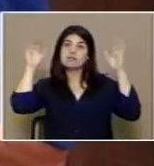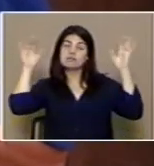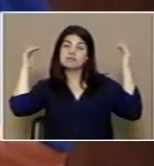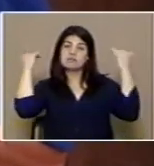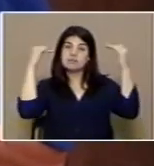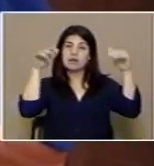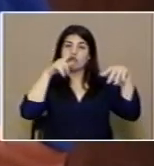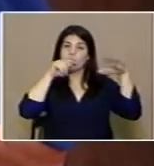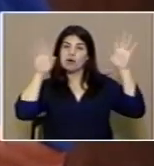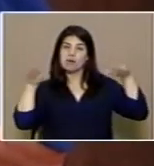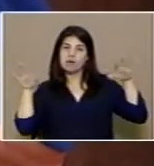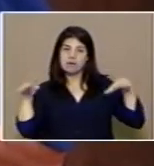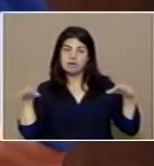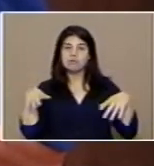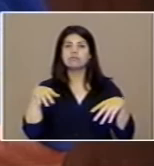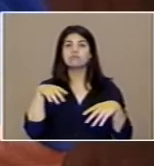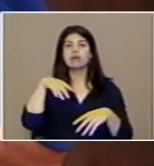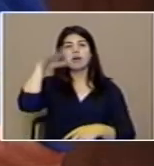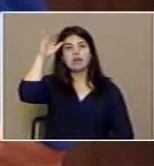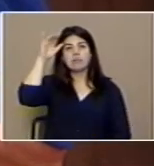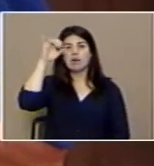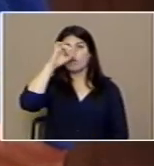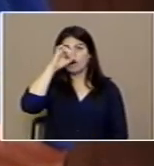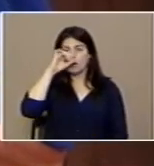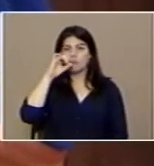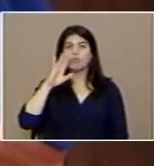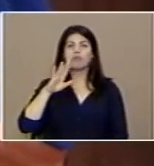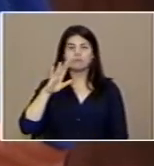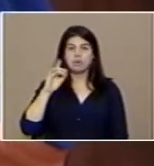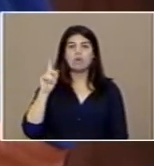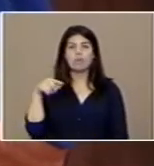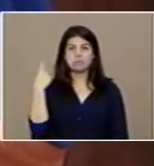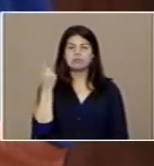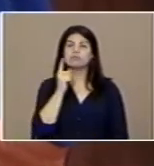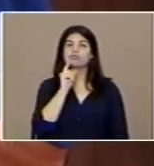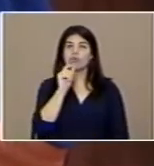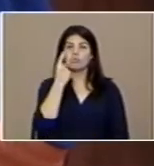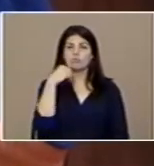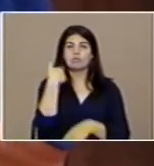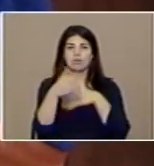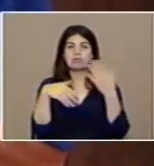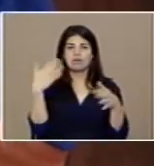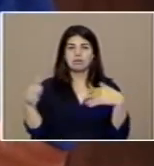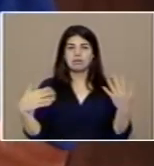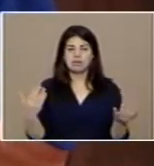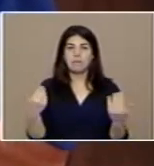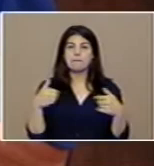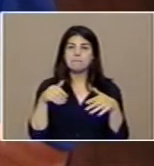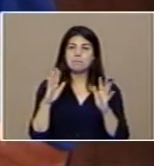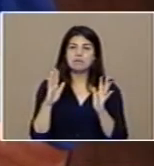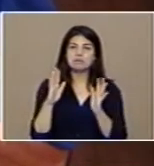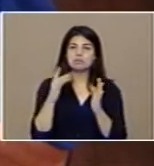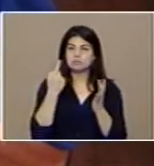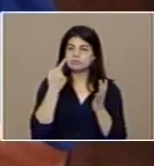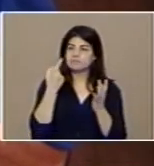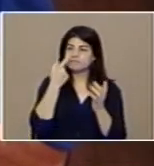e todos os animais do campo mas não encontrou uma auxiliar